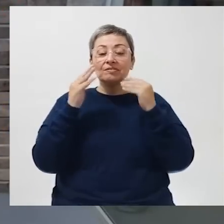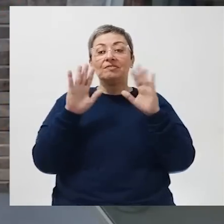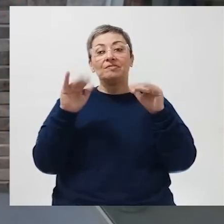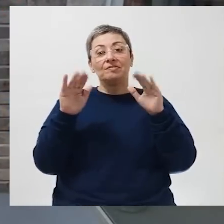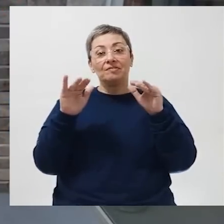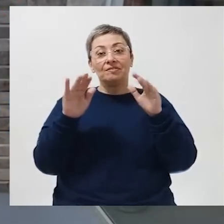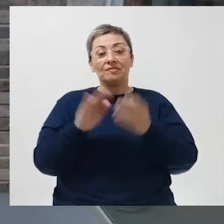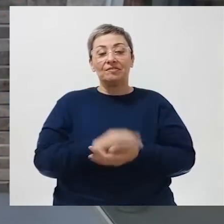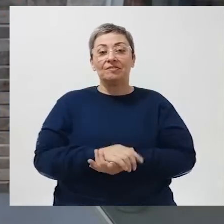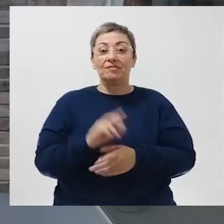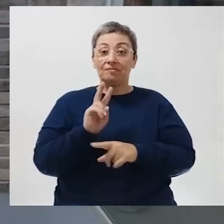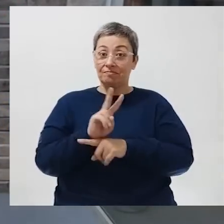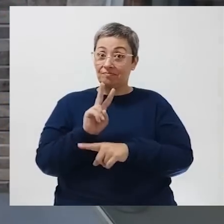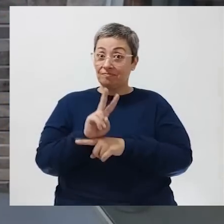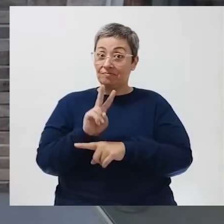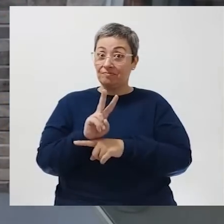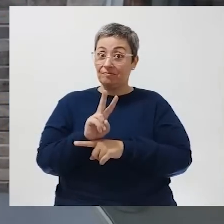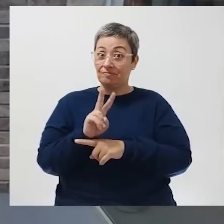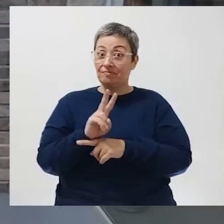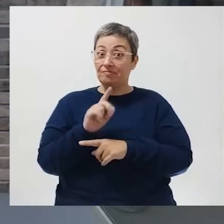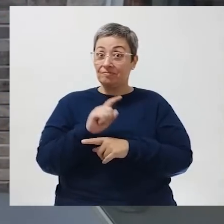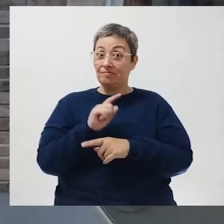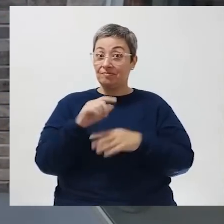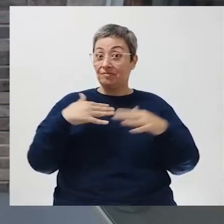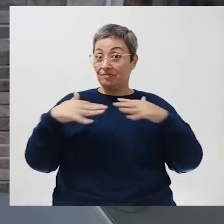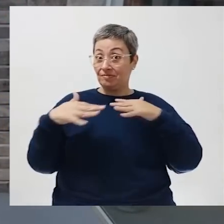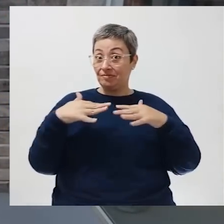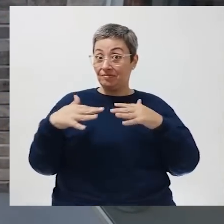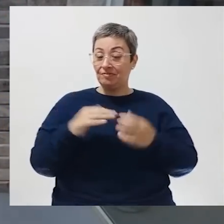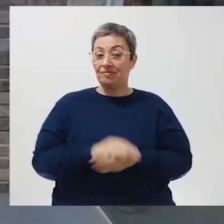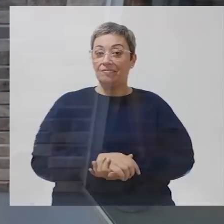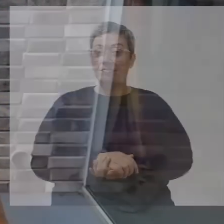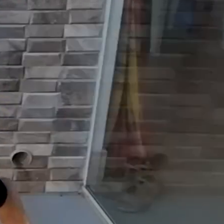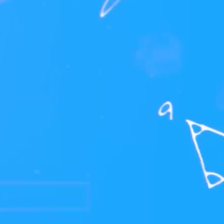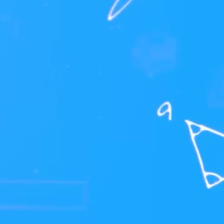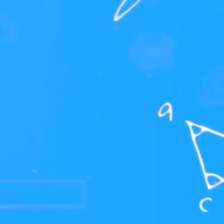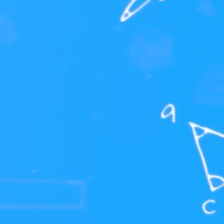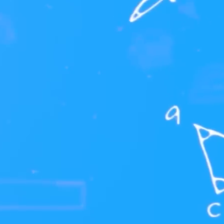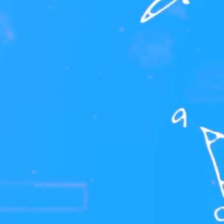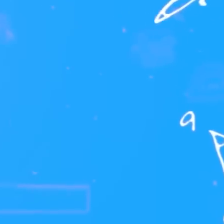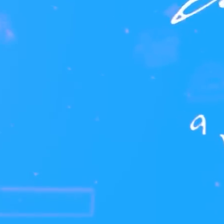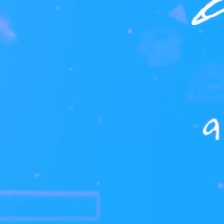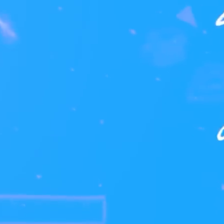vocês, se cuidem e se mexam!